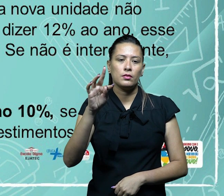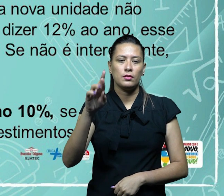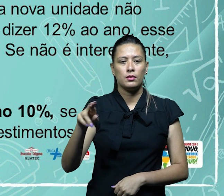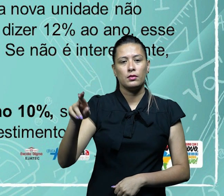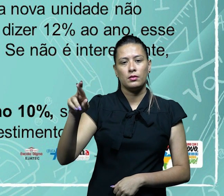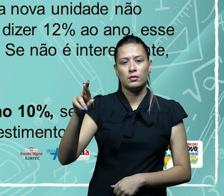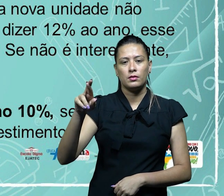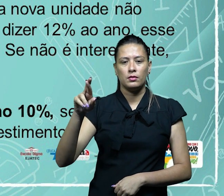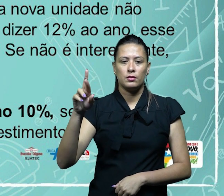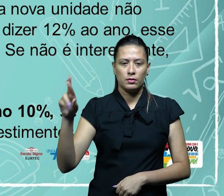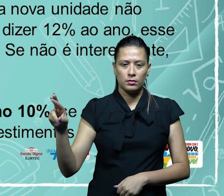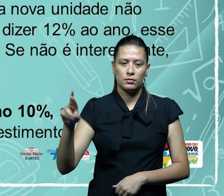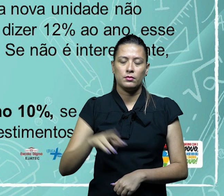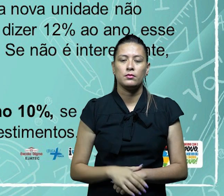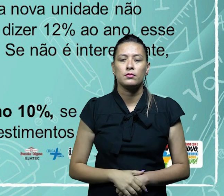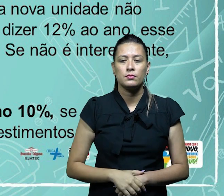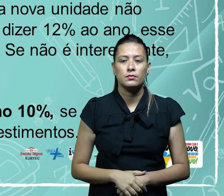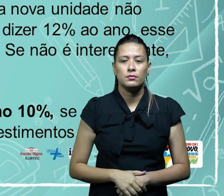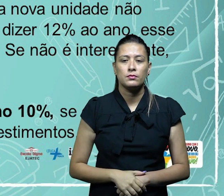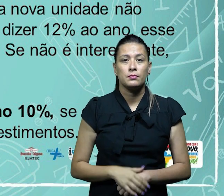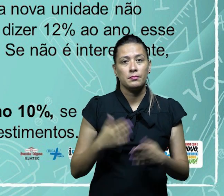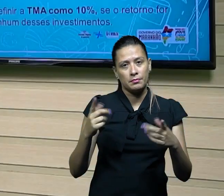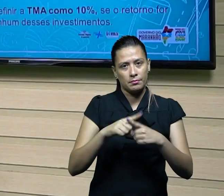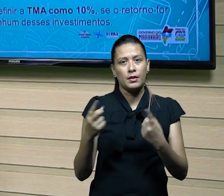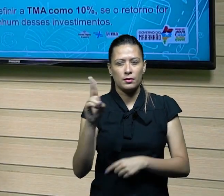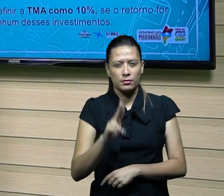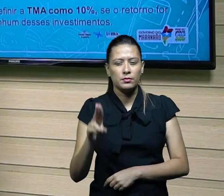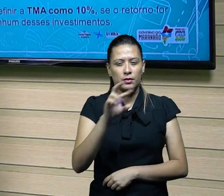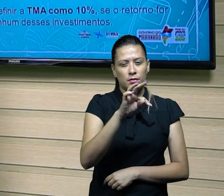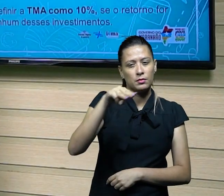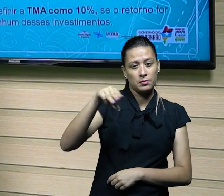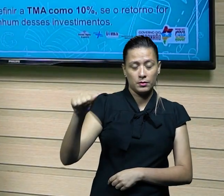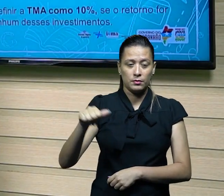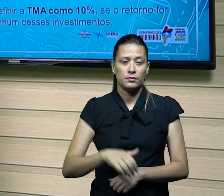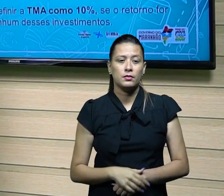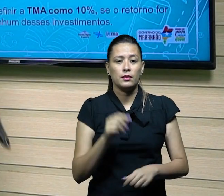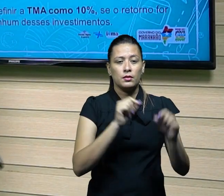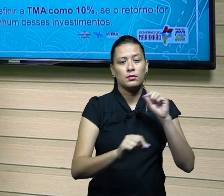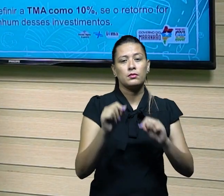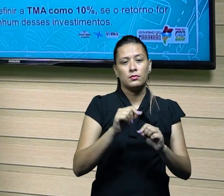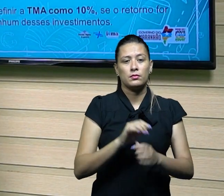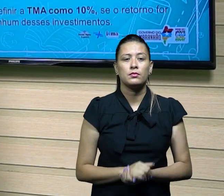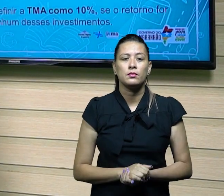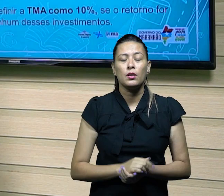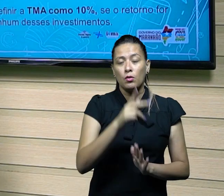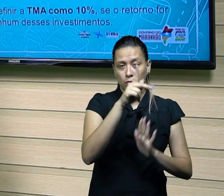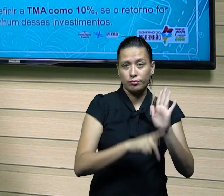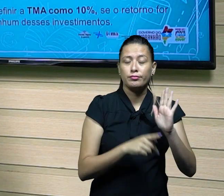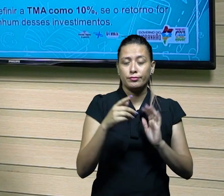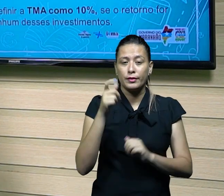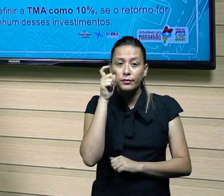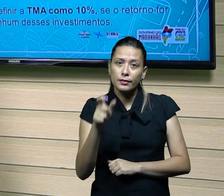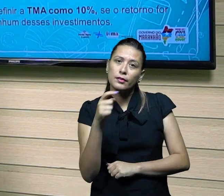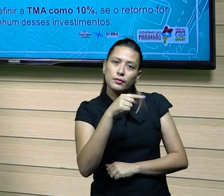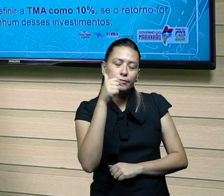exemplo, se a cobertura de uma nova unidade não trouxer um retorno mínimo que você espera, vamos dizer assim, que você espera que você vai abrir uma nova filial e sua rentabilidade